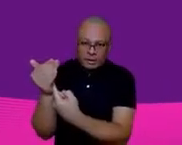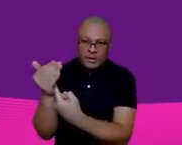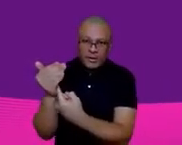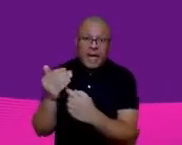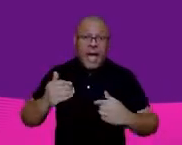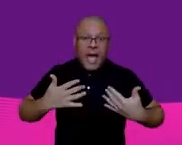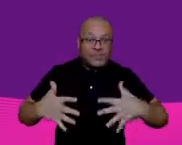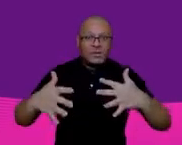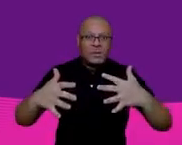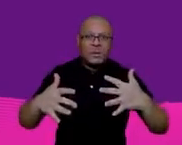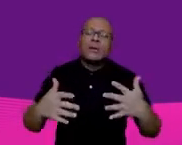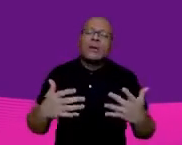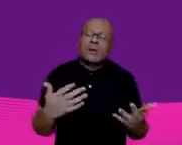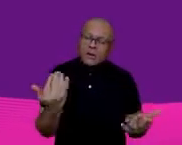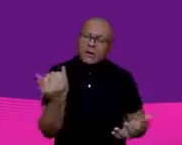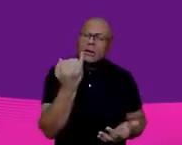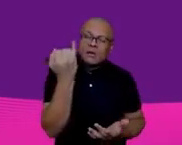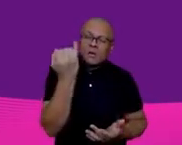é muito importante.